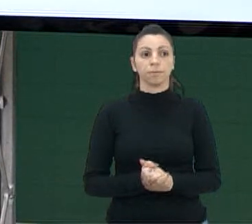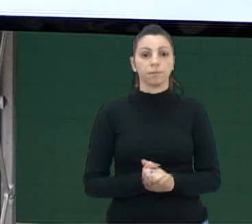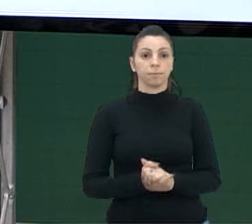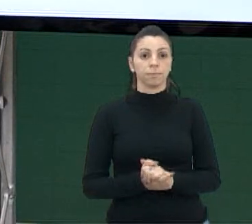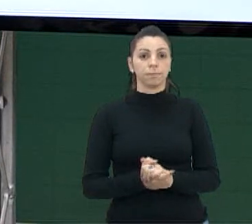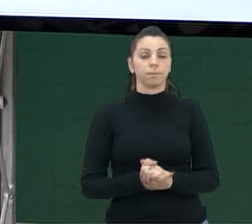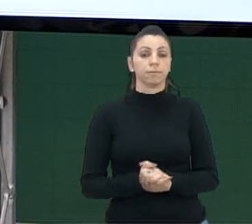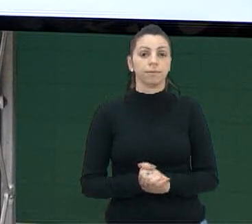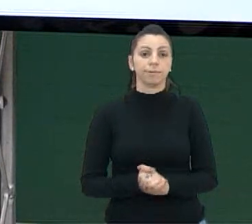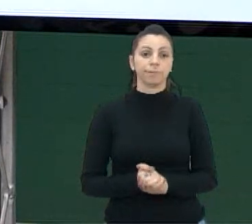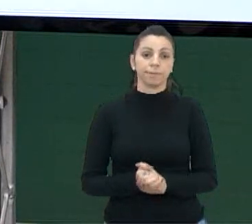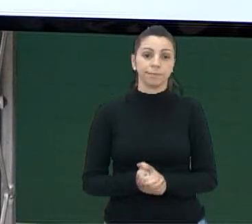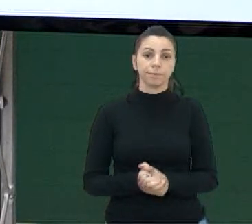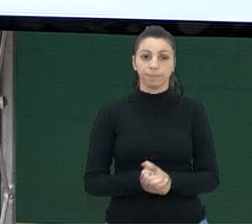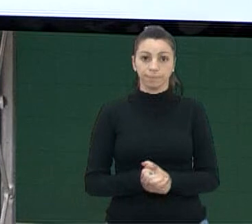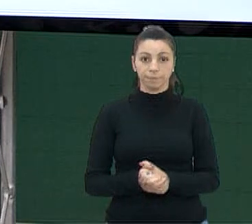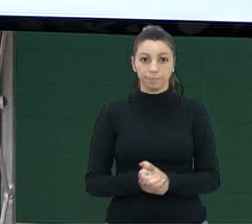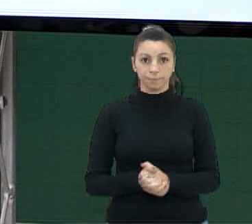Porque,